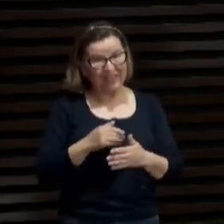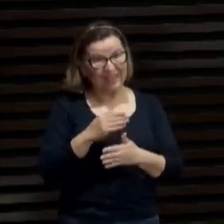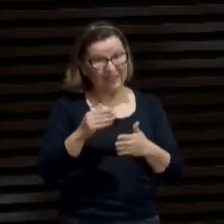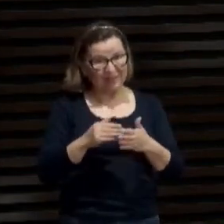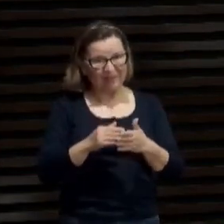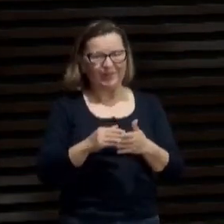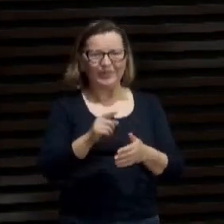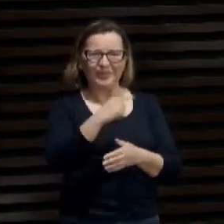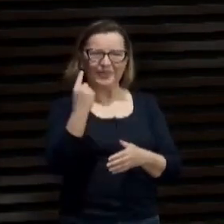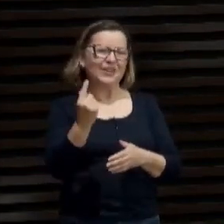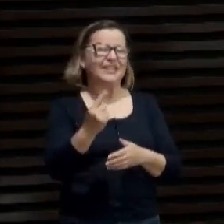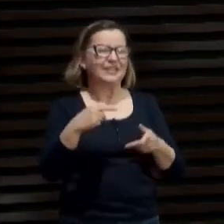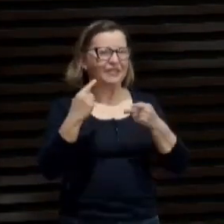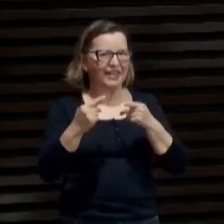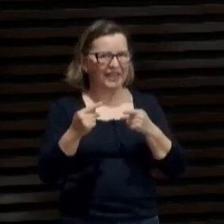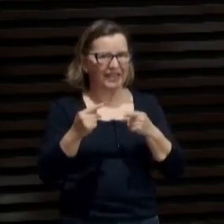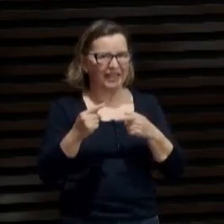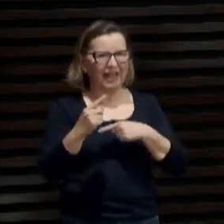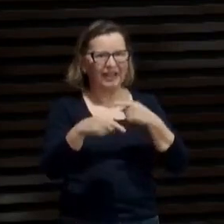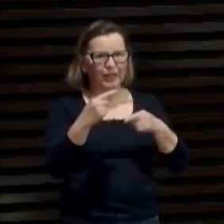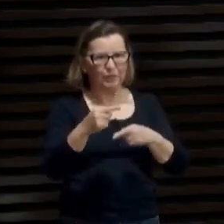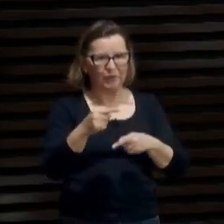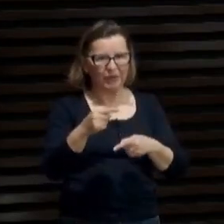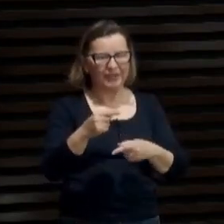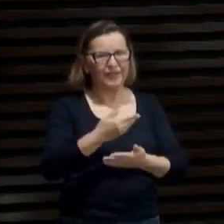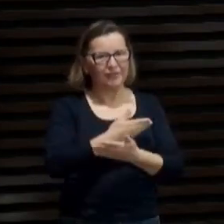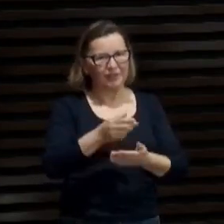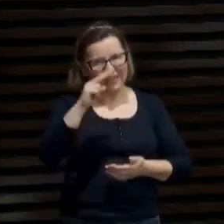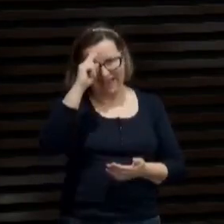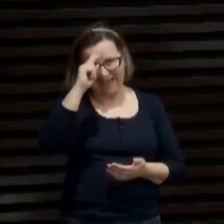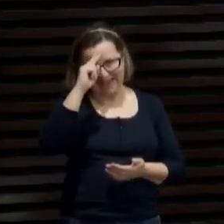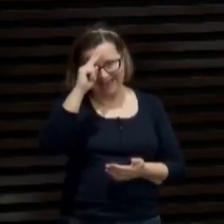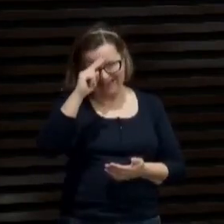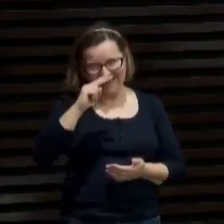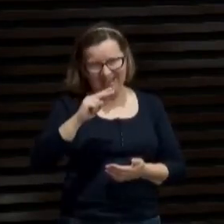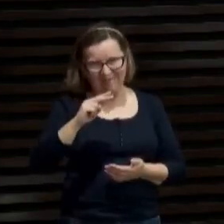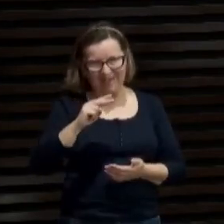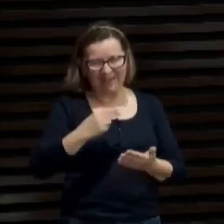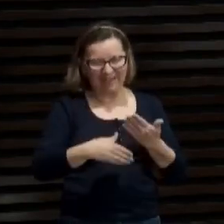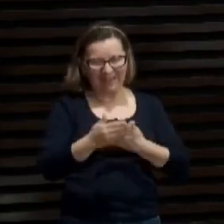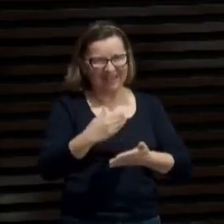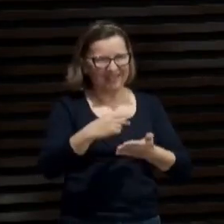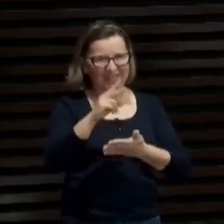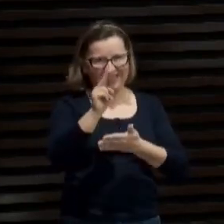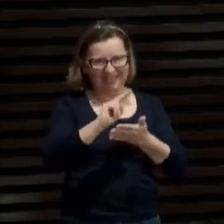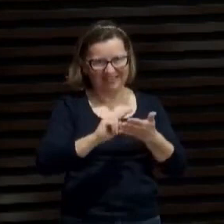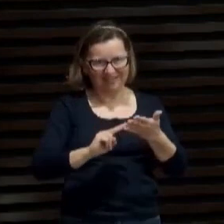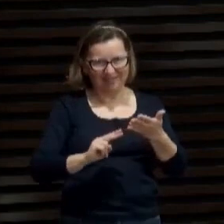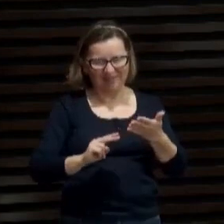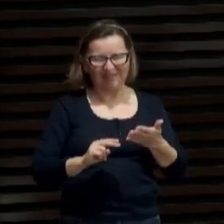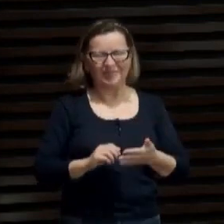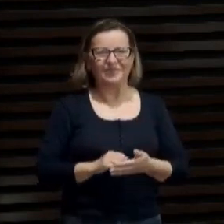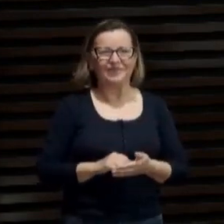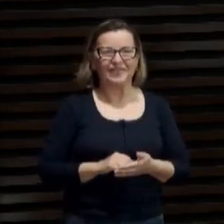aqui serve depois como uma revisão para o irmão, se o irmão tiver interesse, tá bom? E nós vamos ficar mais focado